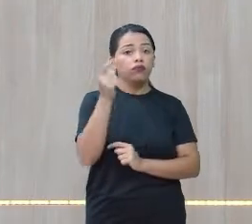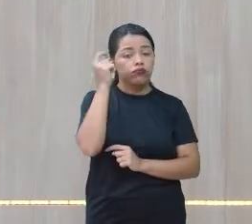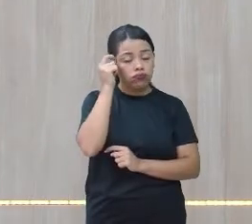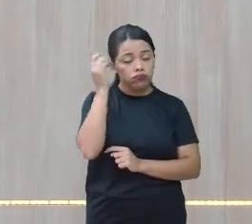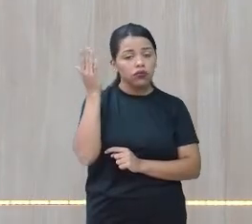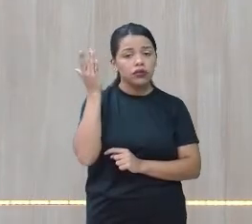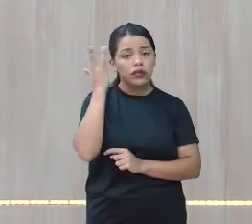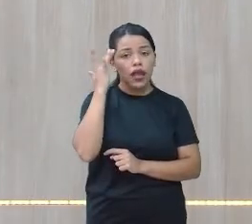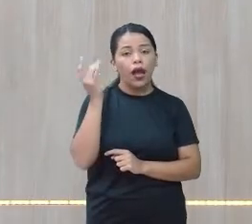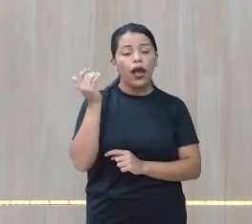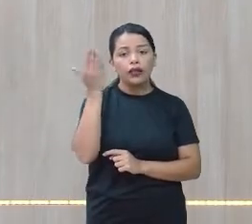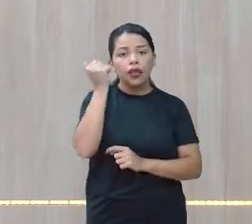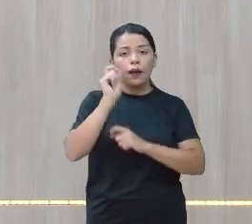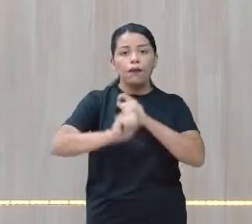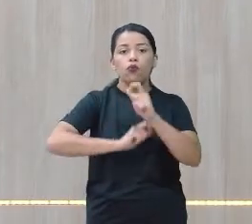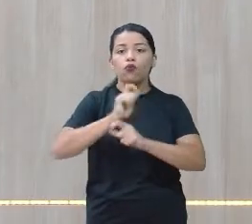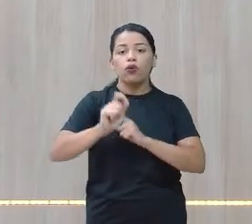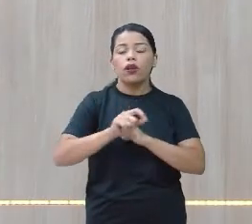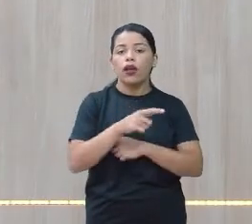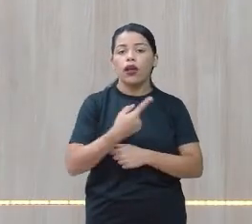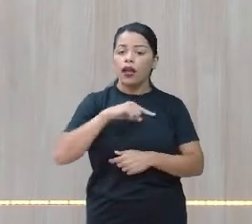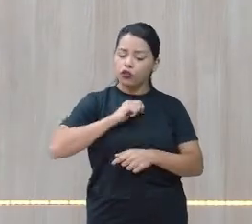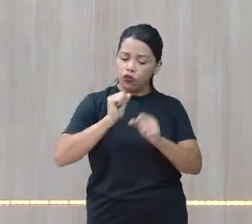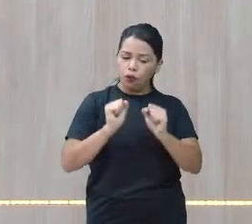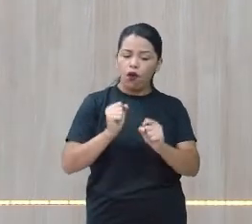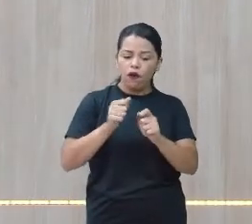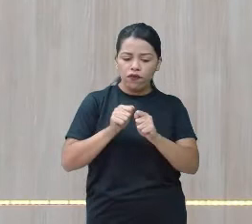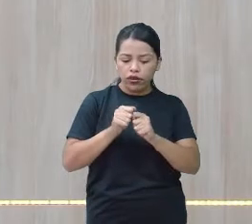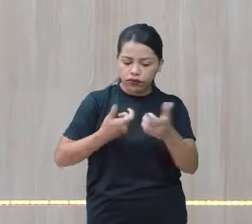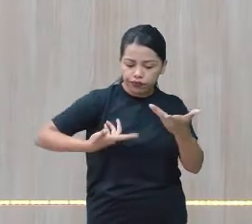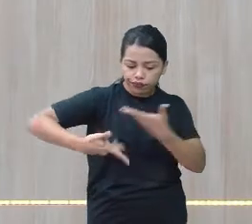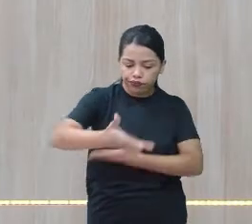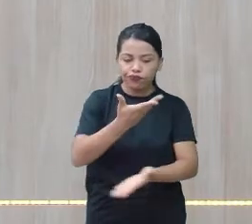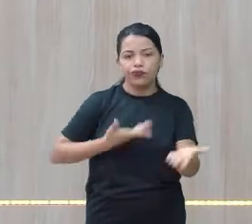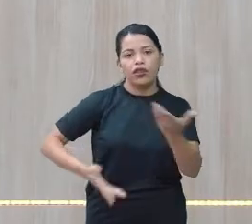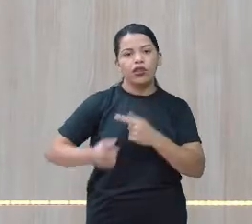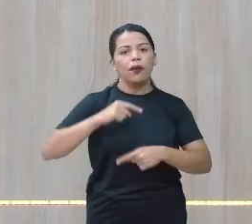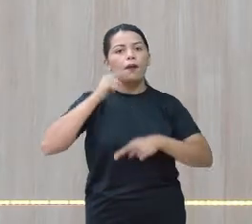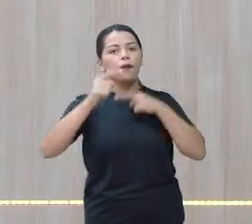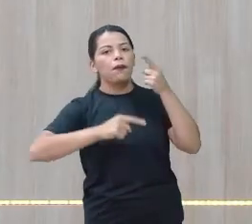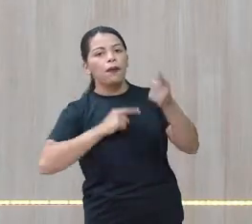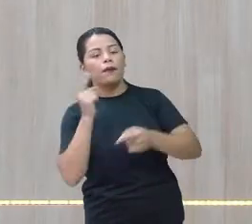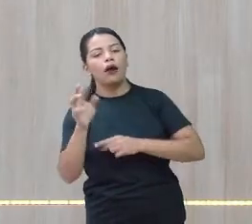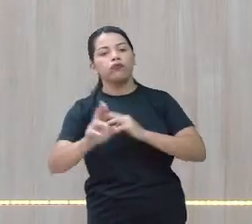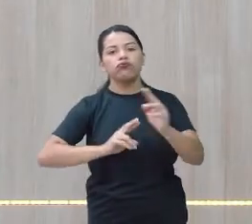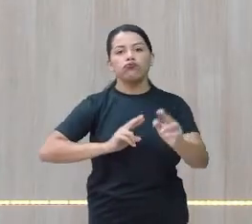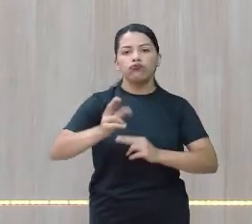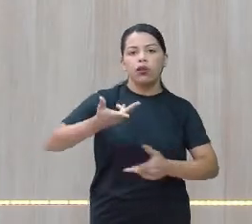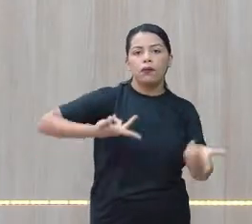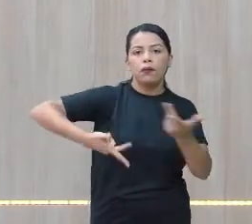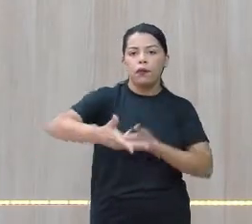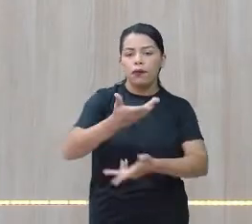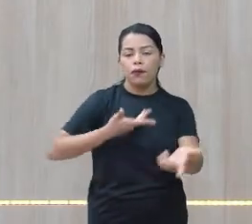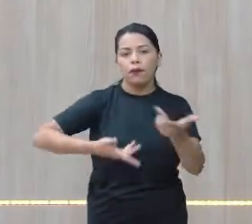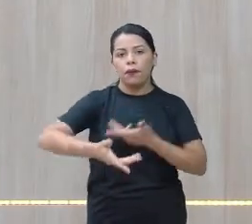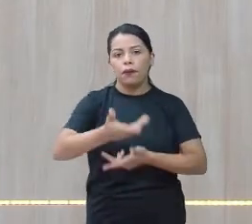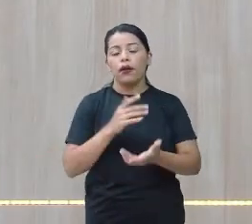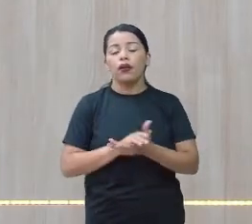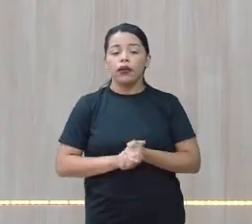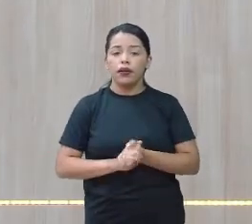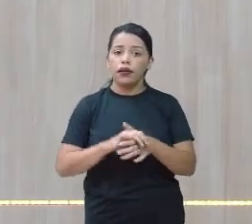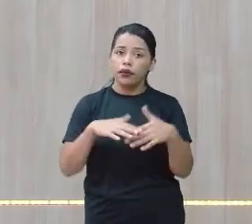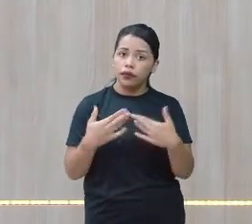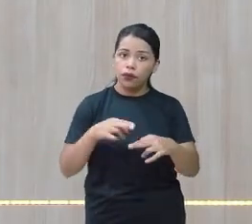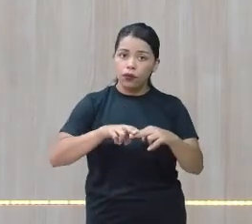que nós vamos poder fazer a interação ao vivo, questionamento, responder as nossas perguntas, e para